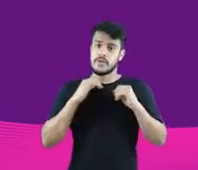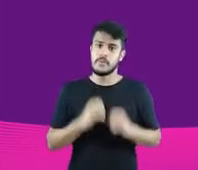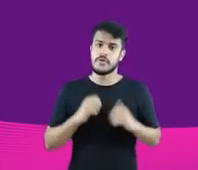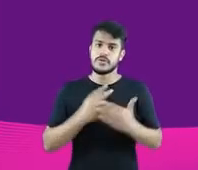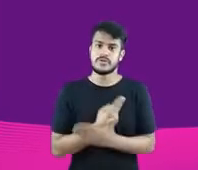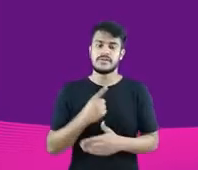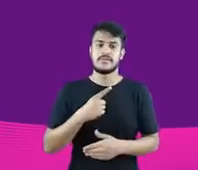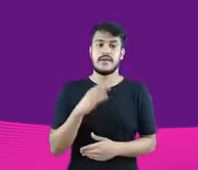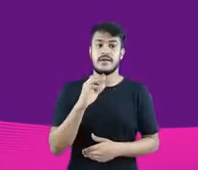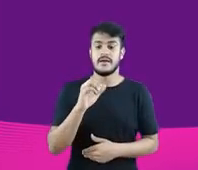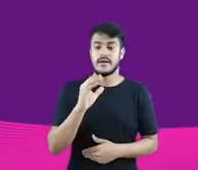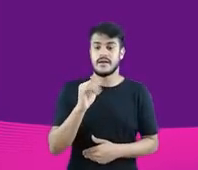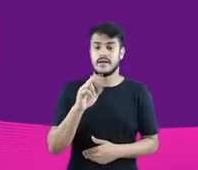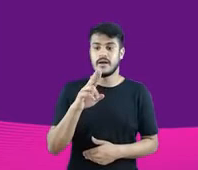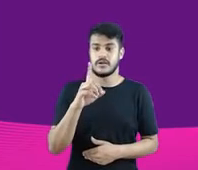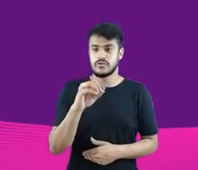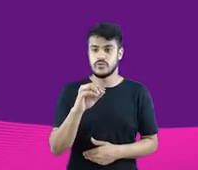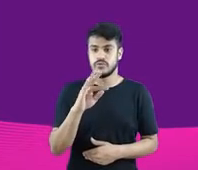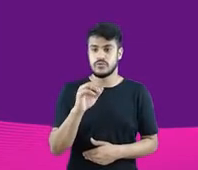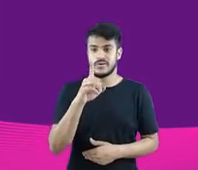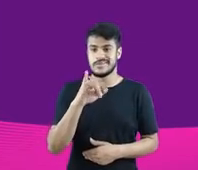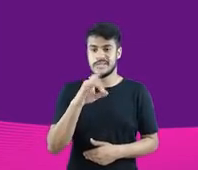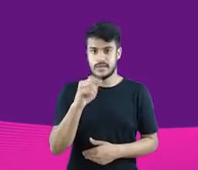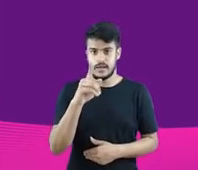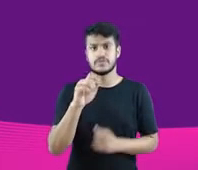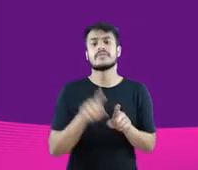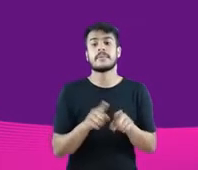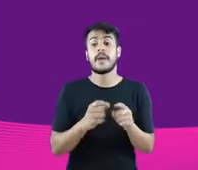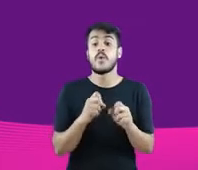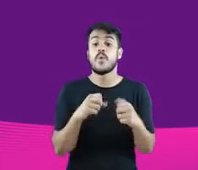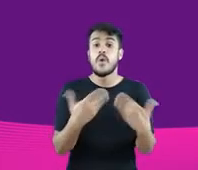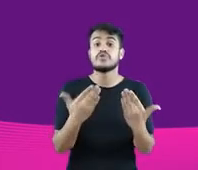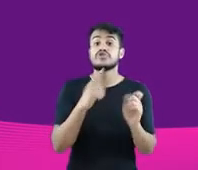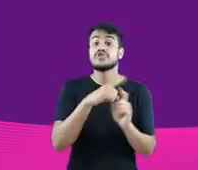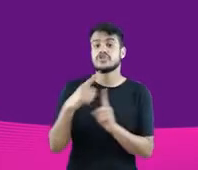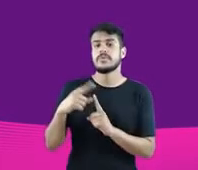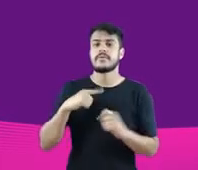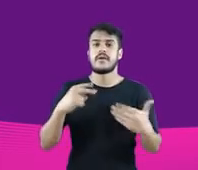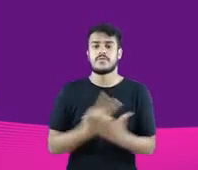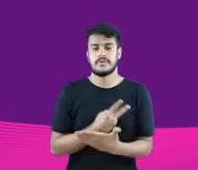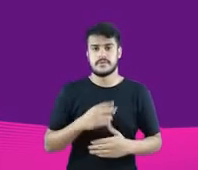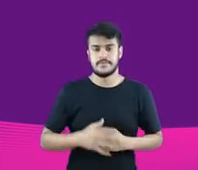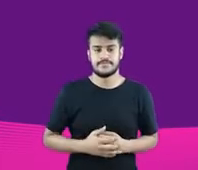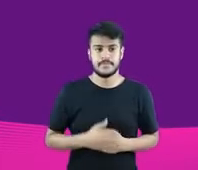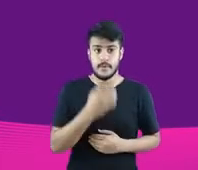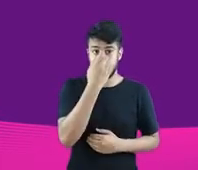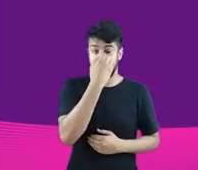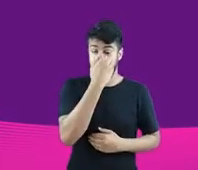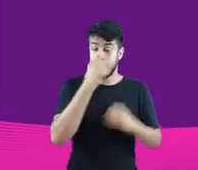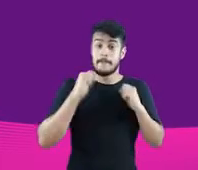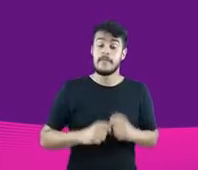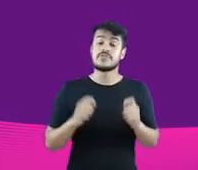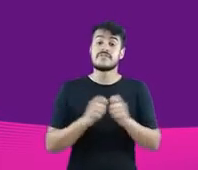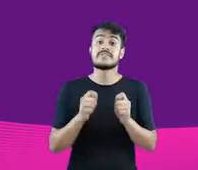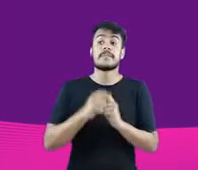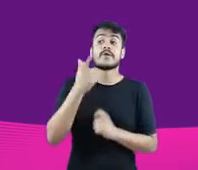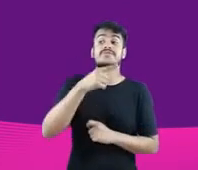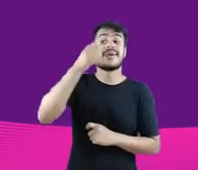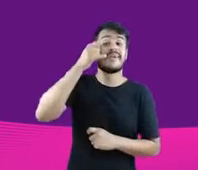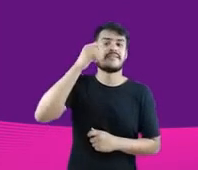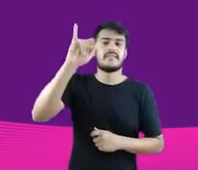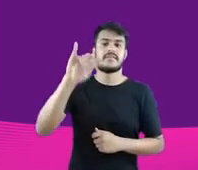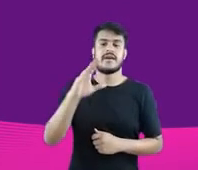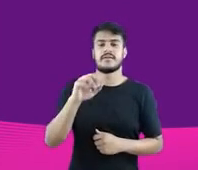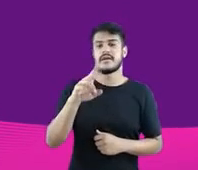cardiotoxicidade e as manifestações que elas causam. O que a gente pode fazer para a prevenção de cardiotoxicidade? Então,